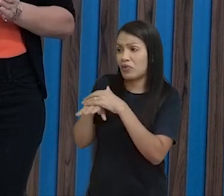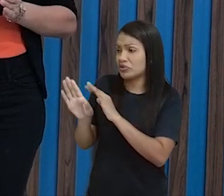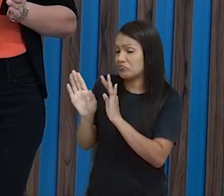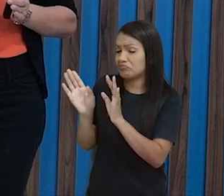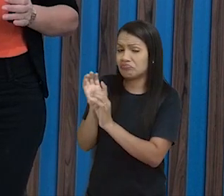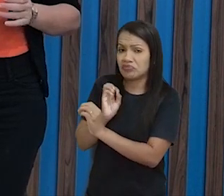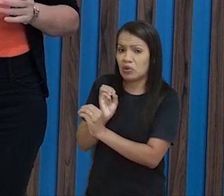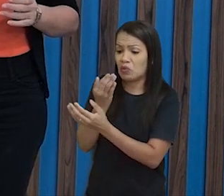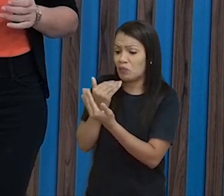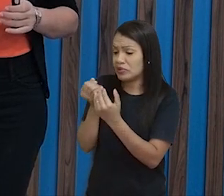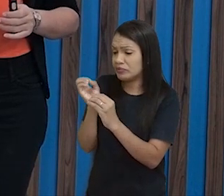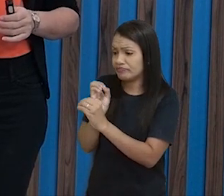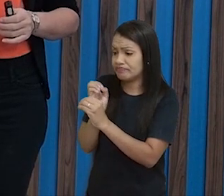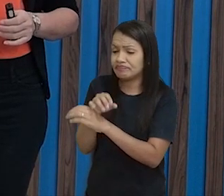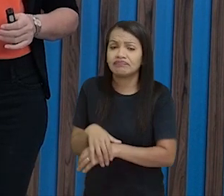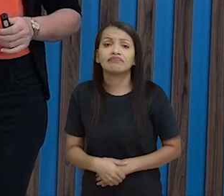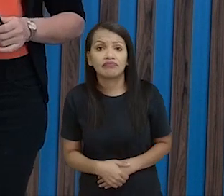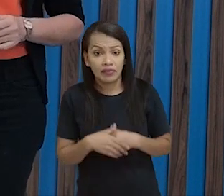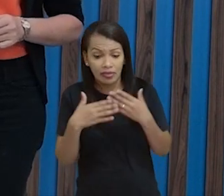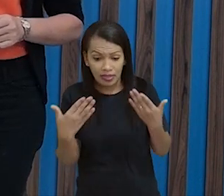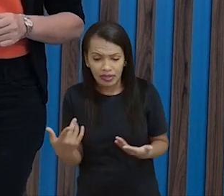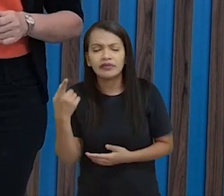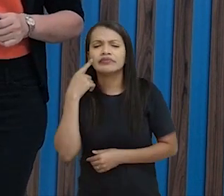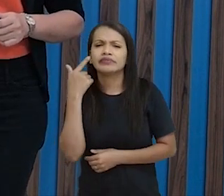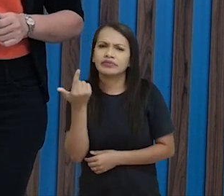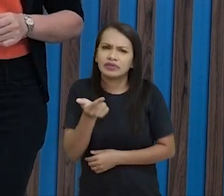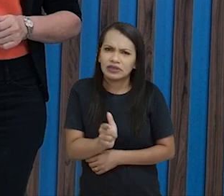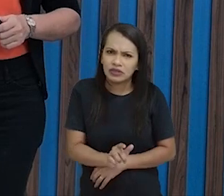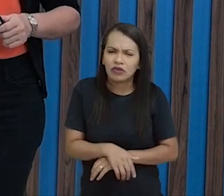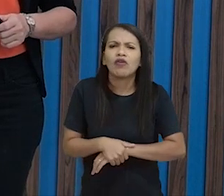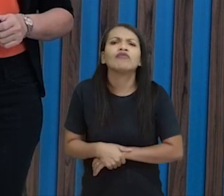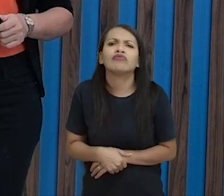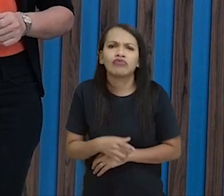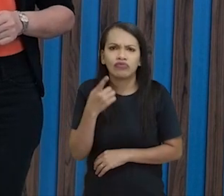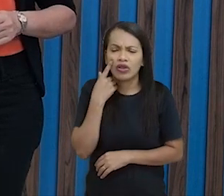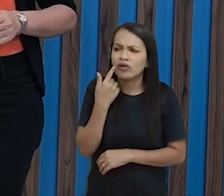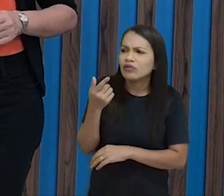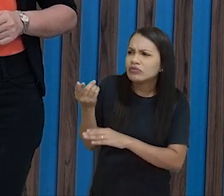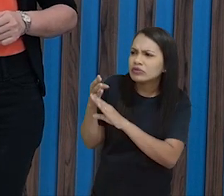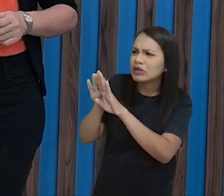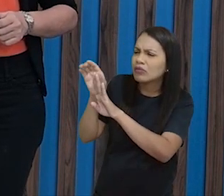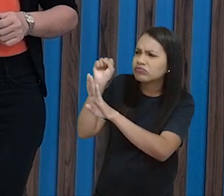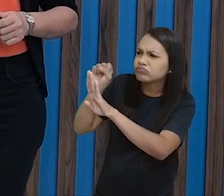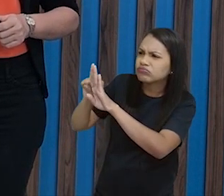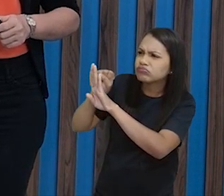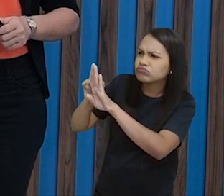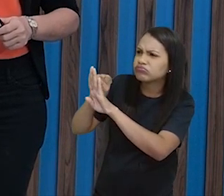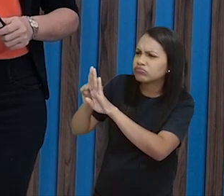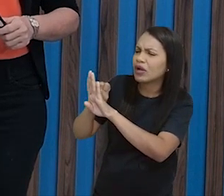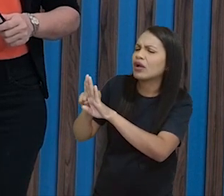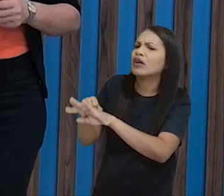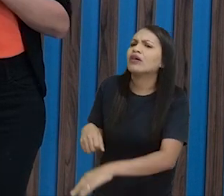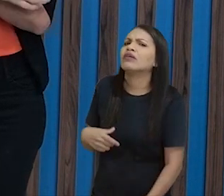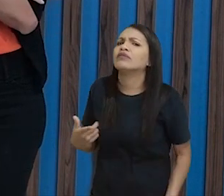Chegou o inverno, a cigarra foi lá à porta da formiga, ó, toque, toque, toque. Quando a formiga abre, a cigarra